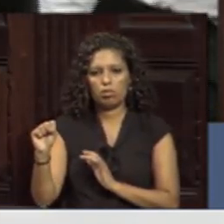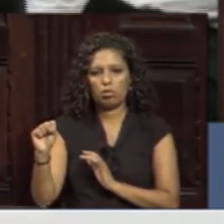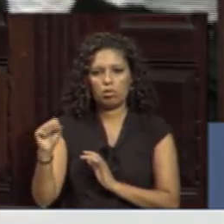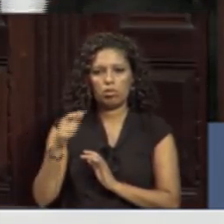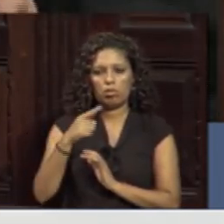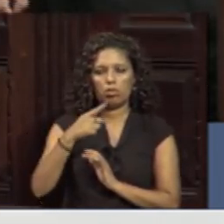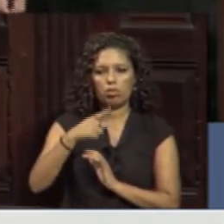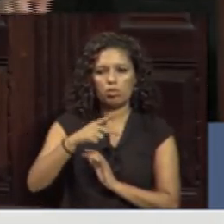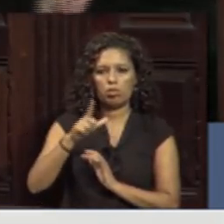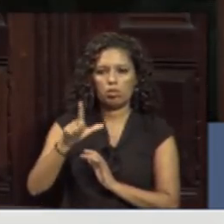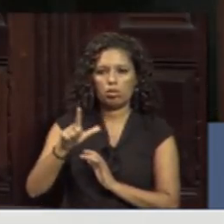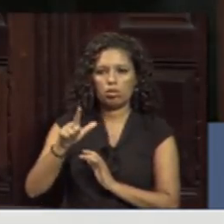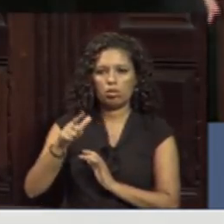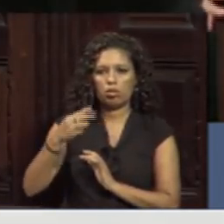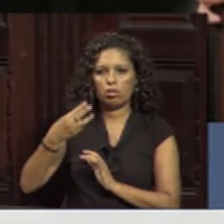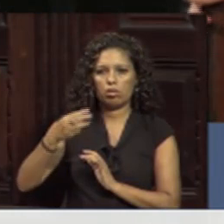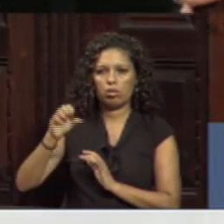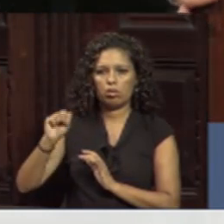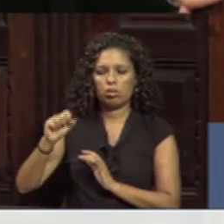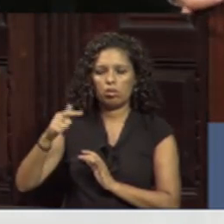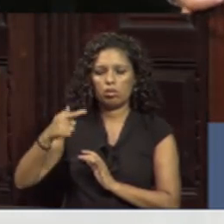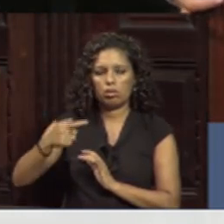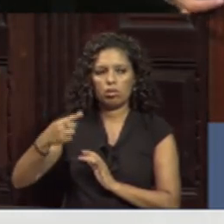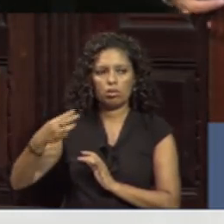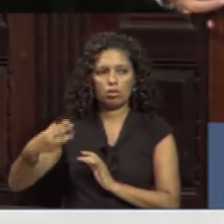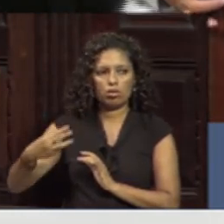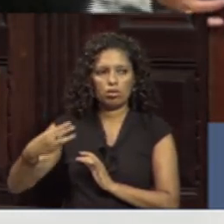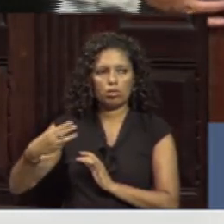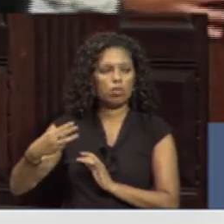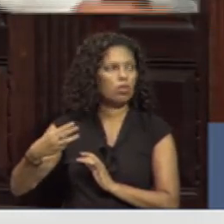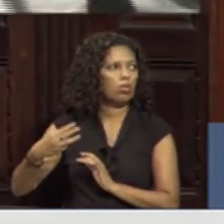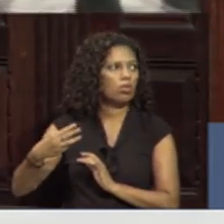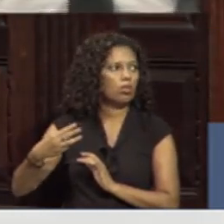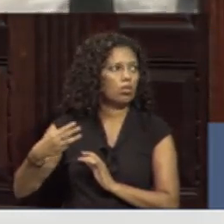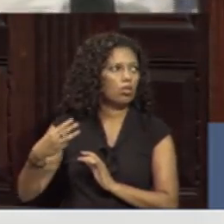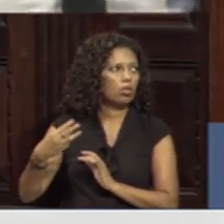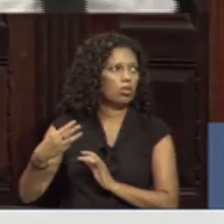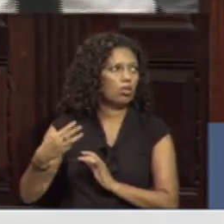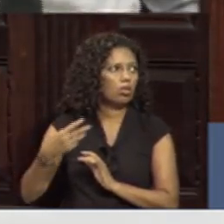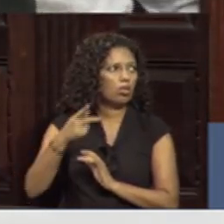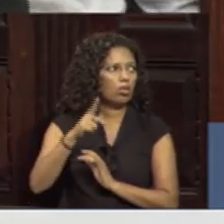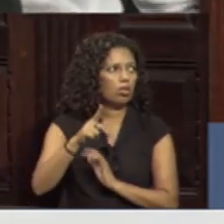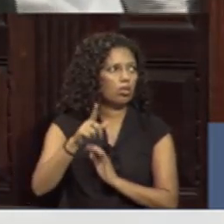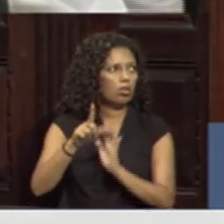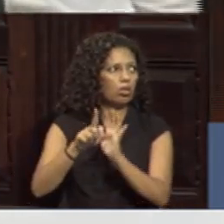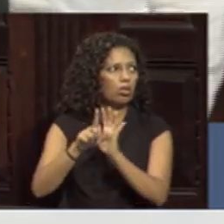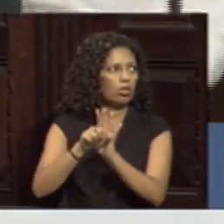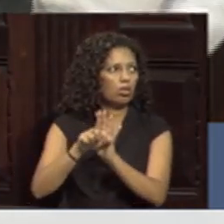PL 3872/18 recebeu 24 emendas. O PL